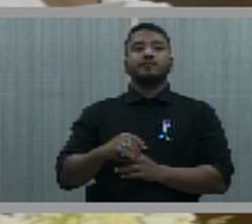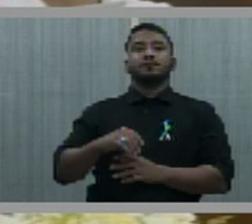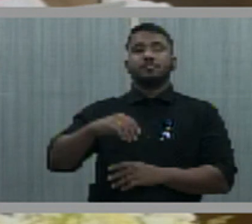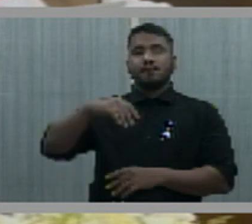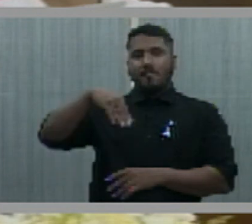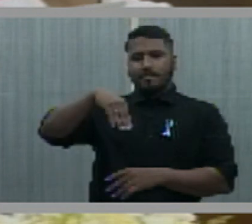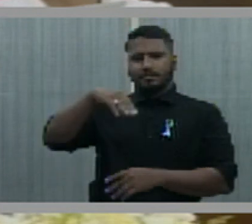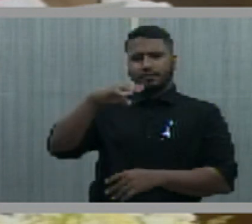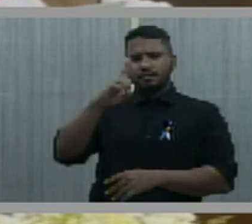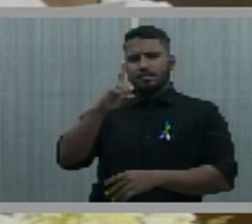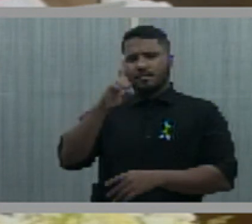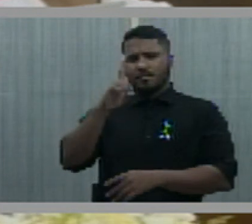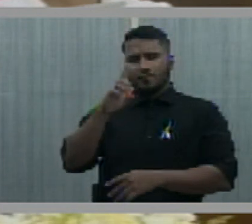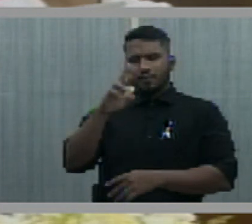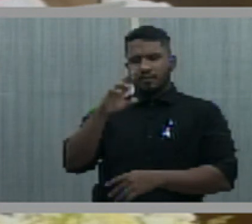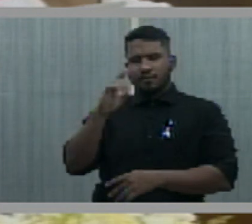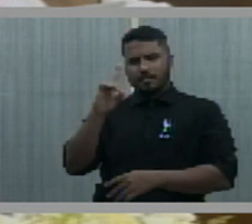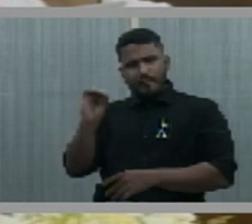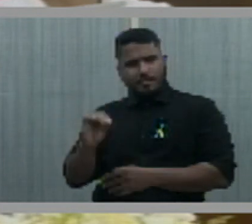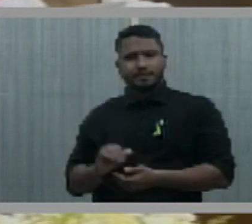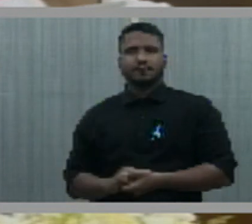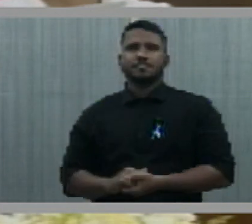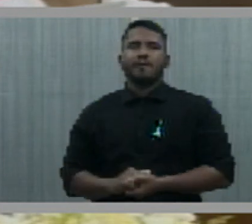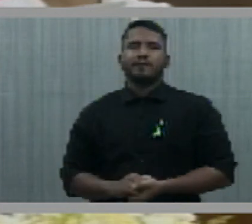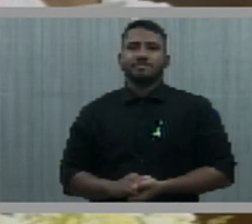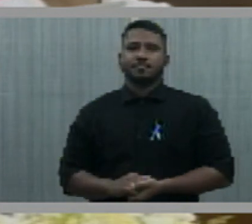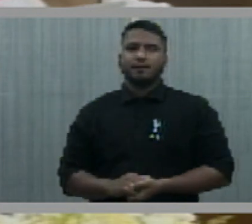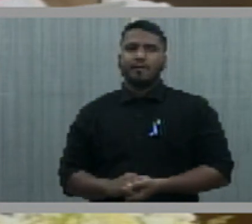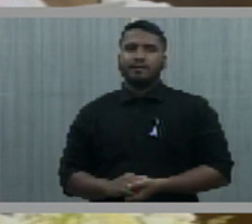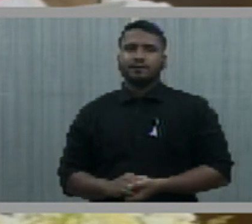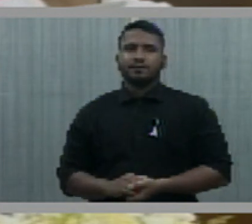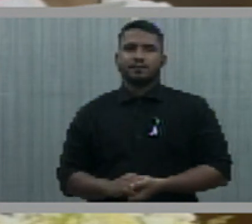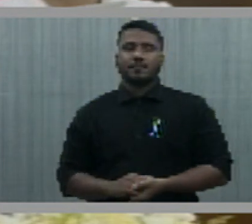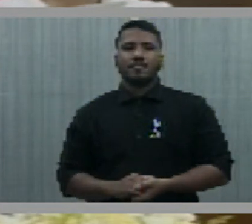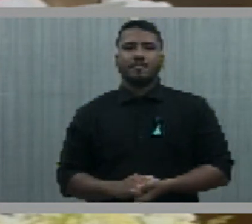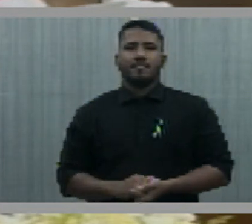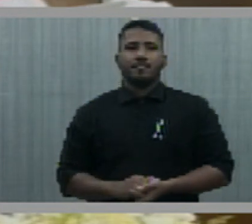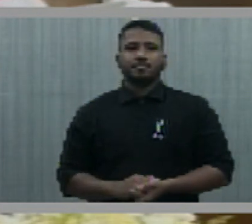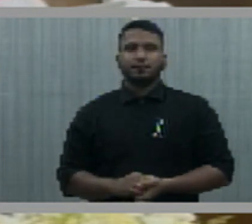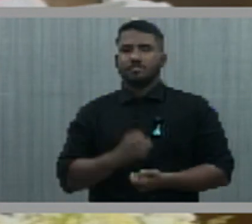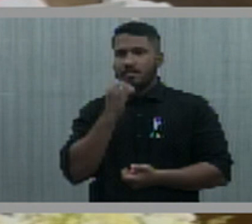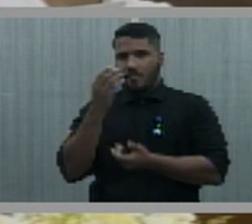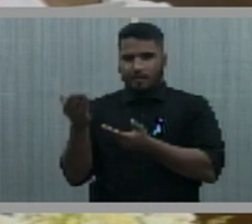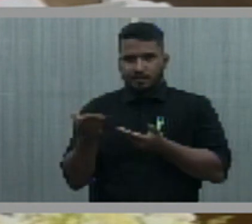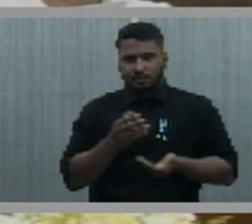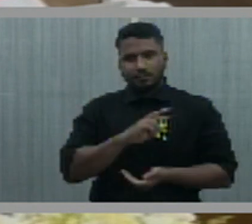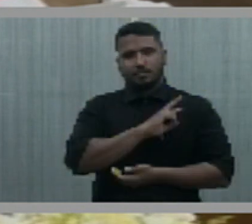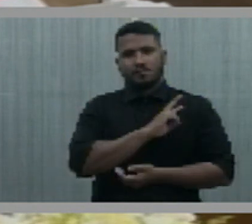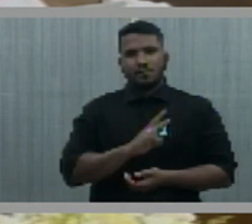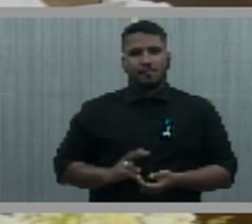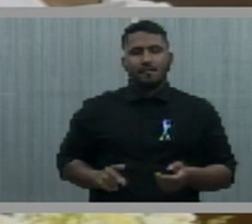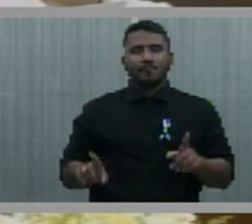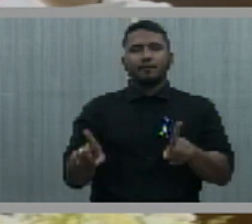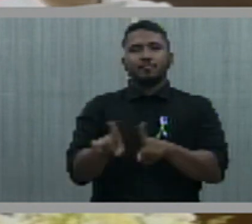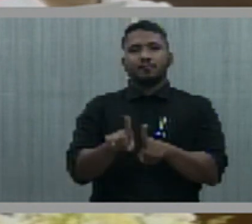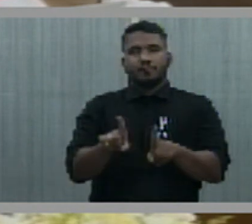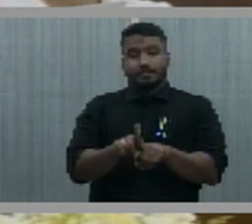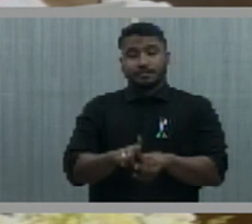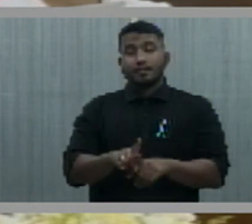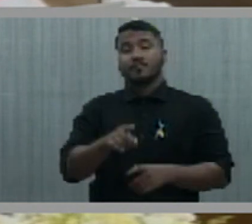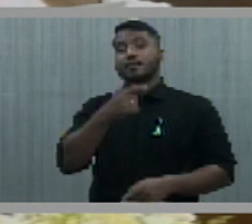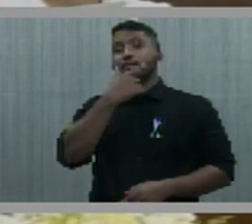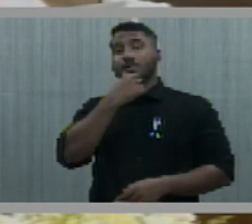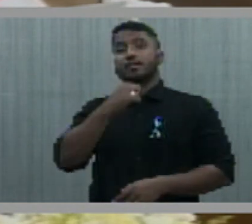Medrado. Seja bem-vindo, vereador. O excelentíssimo reverendíssimo